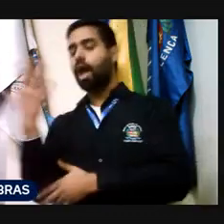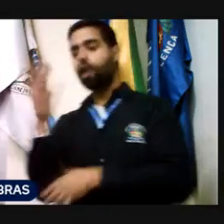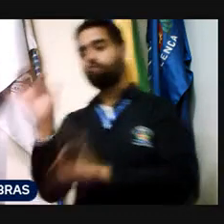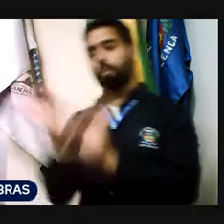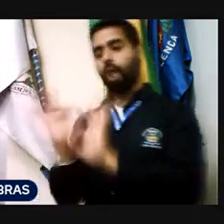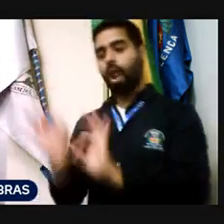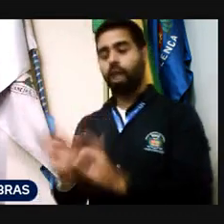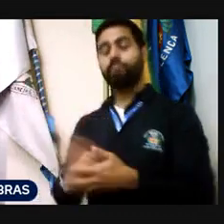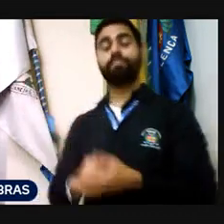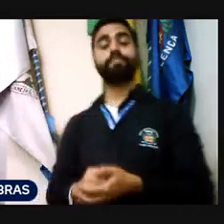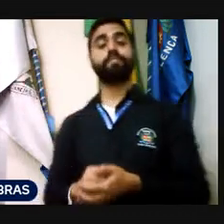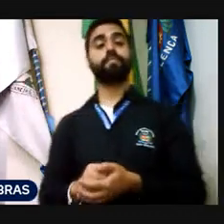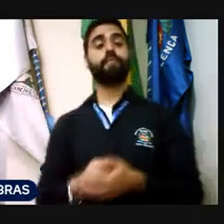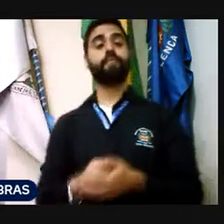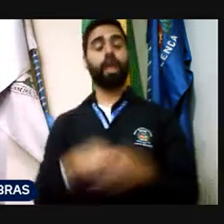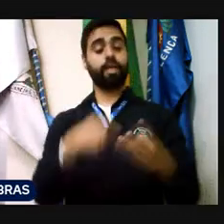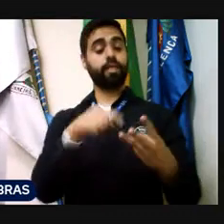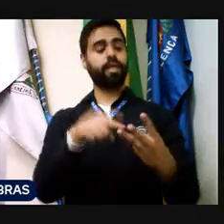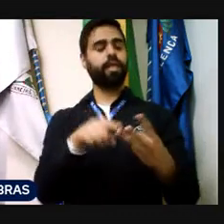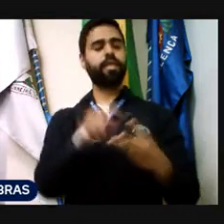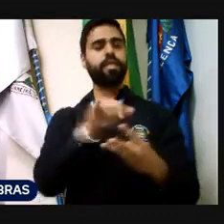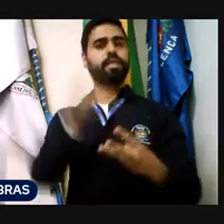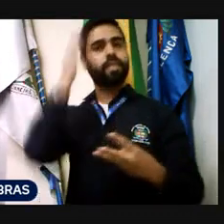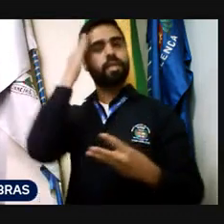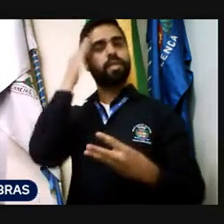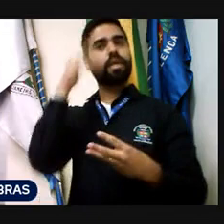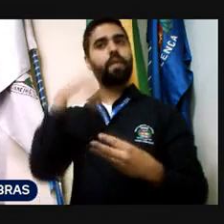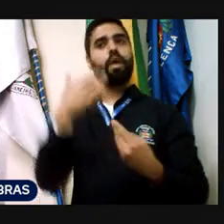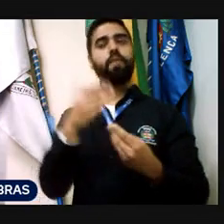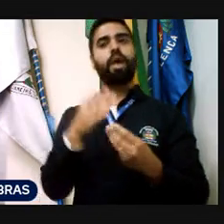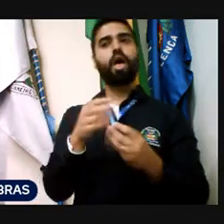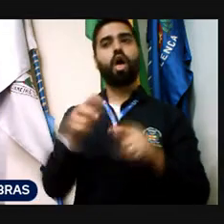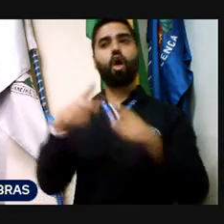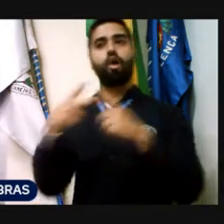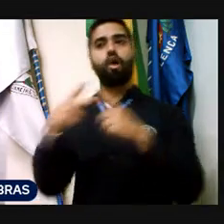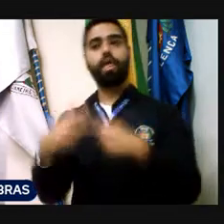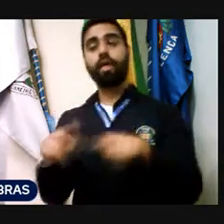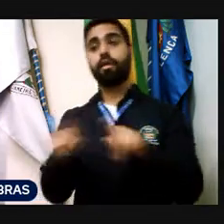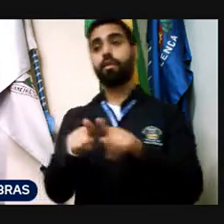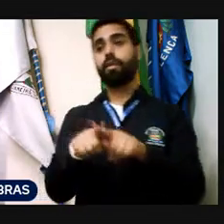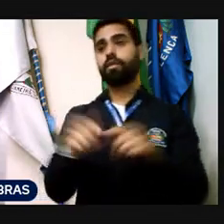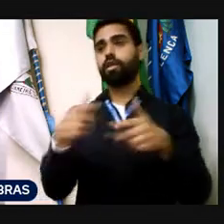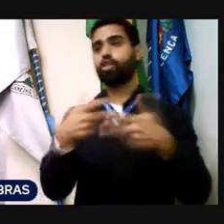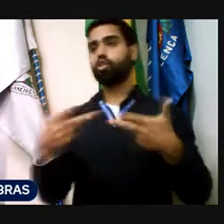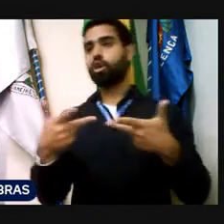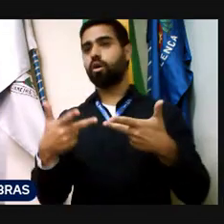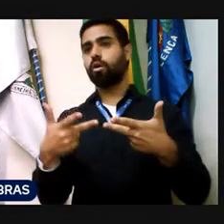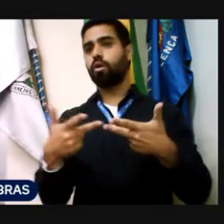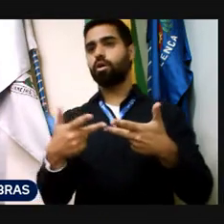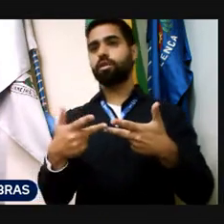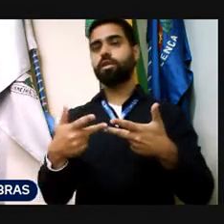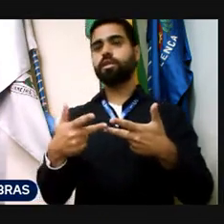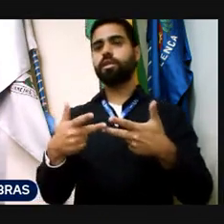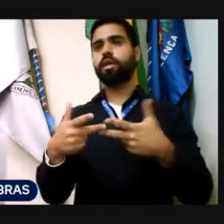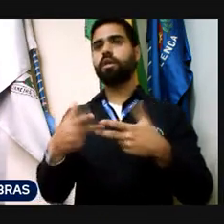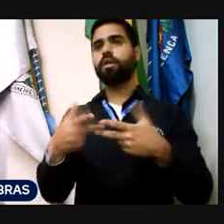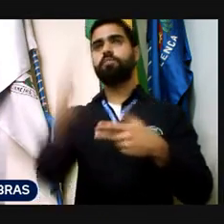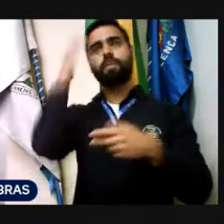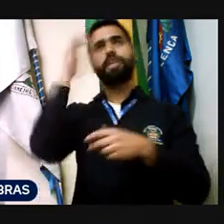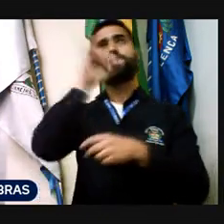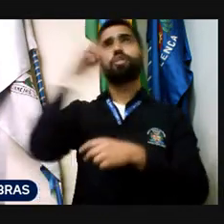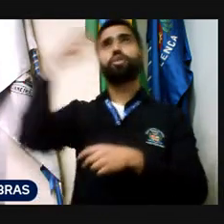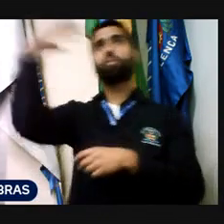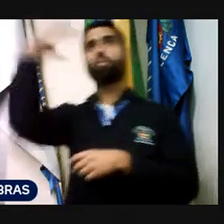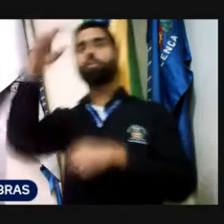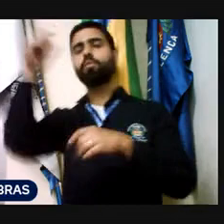pela braquiária, se há previsão para manutenção e colocação em funcionamento dos equipamentos de administração meteorológica e levantamento